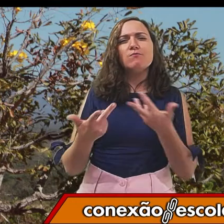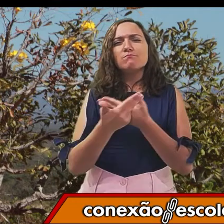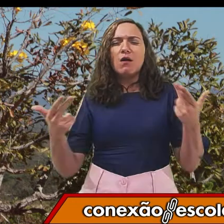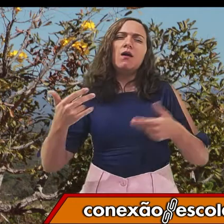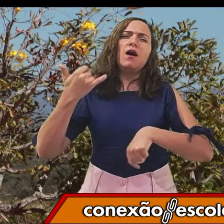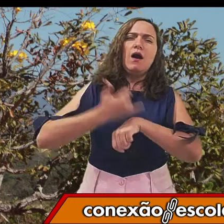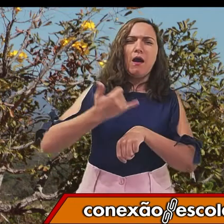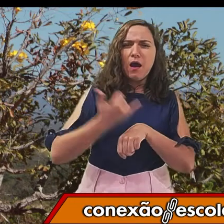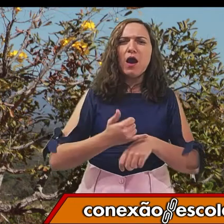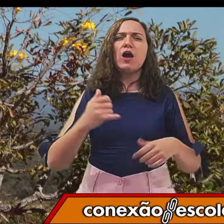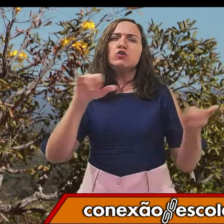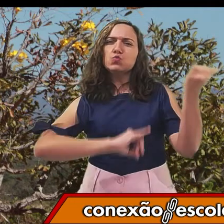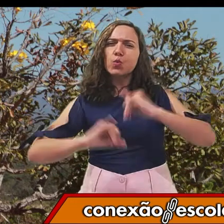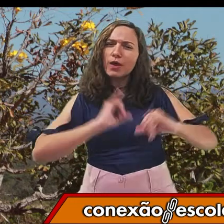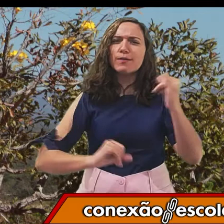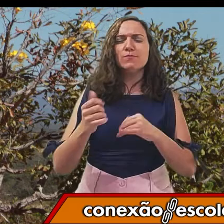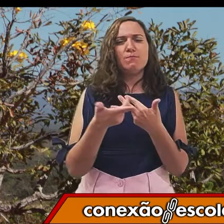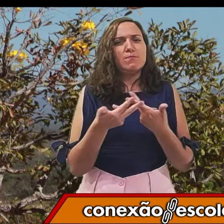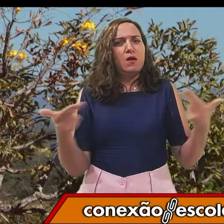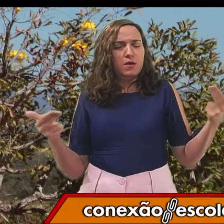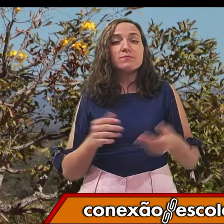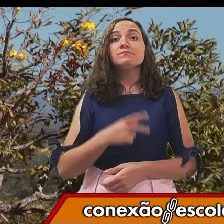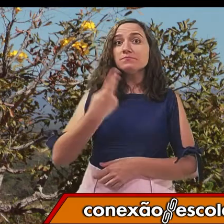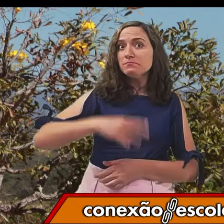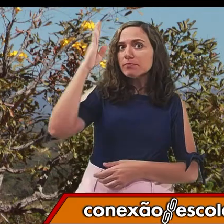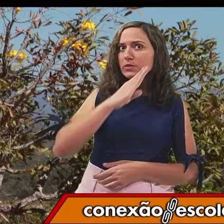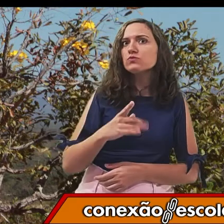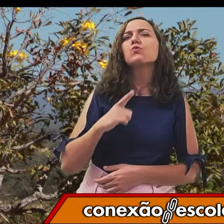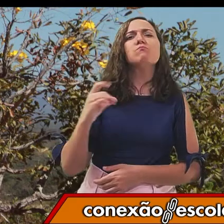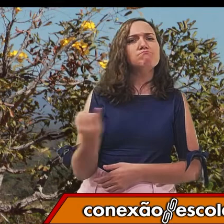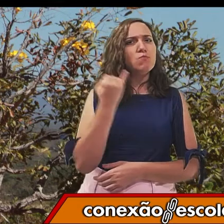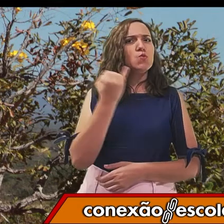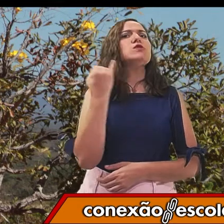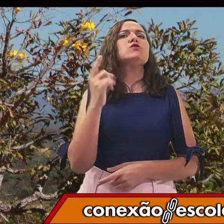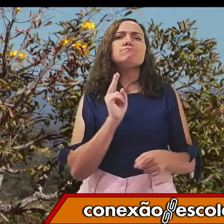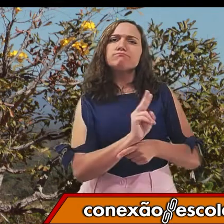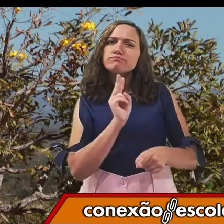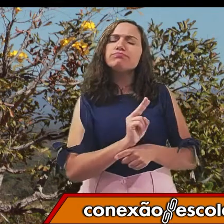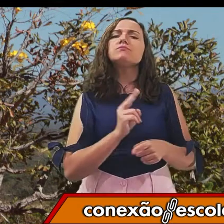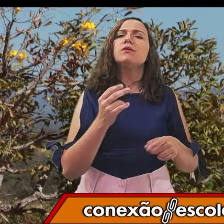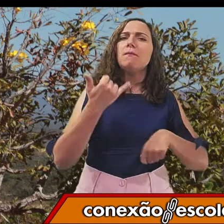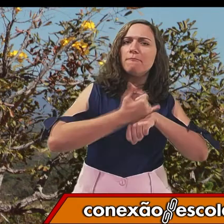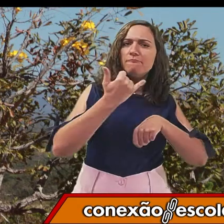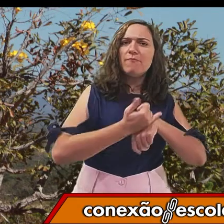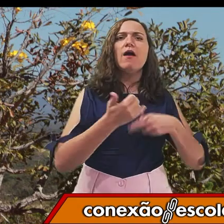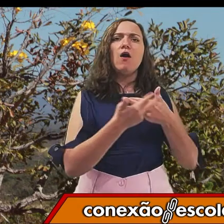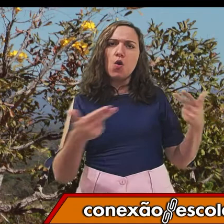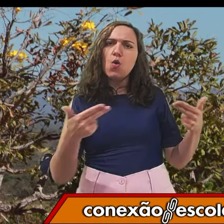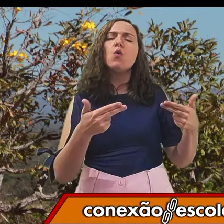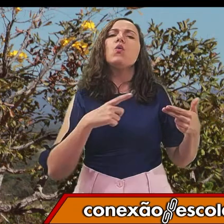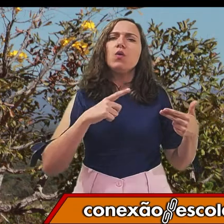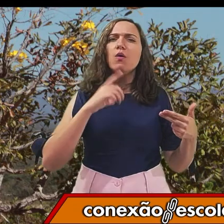e produtos químicos. Nosso país tem importantes reservas de minério, o quartzo, silício, petróleo,